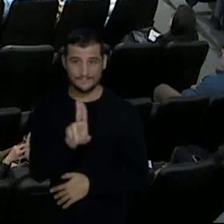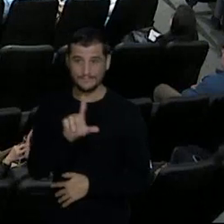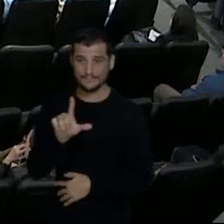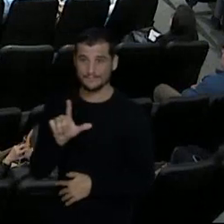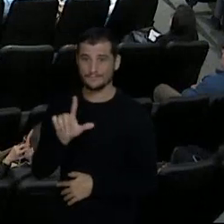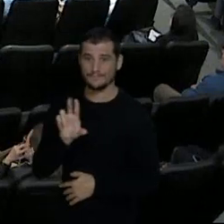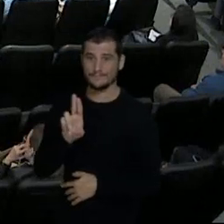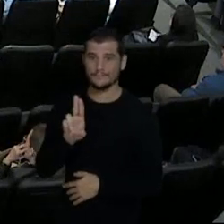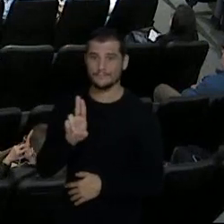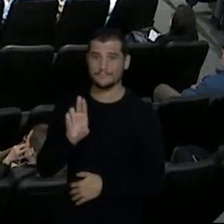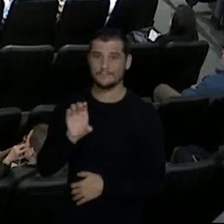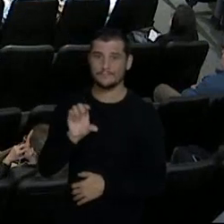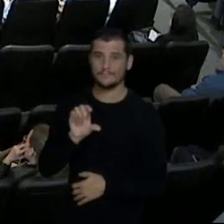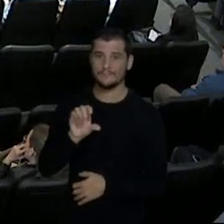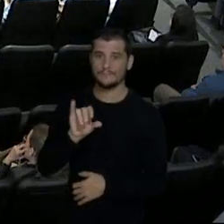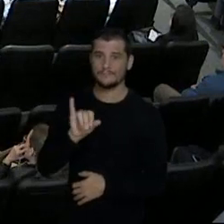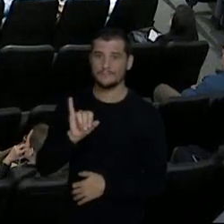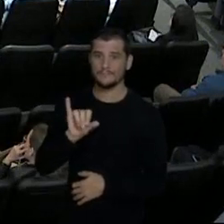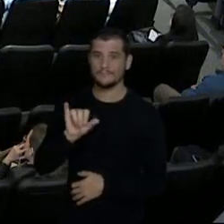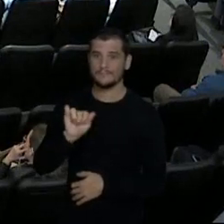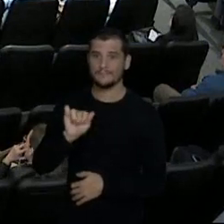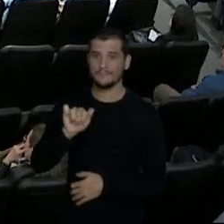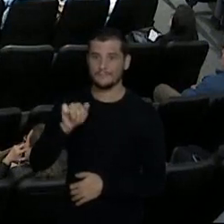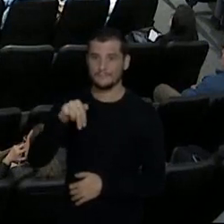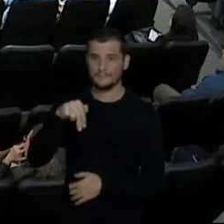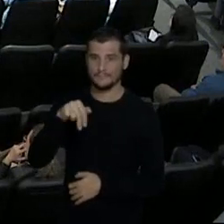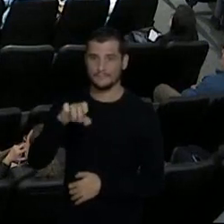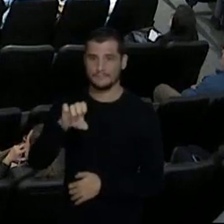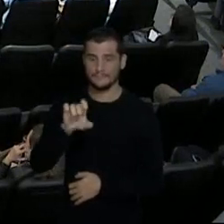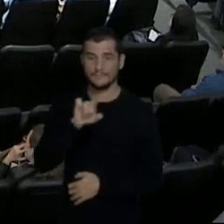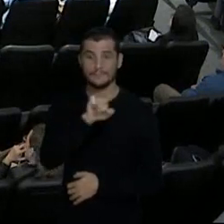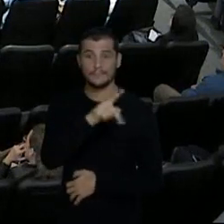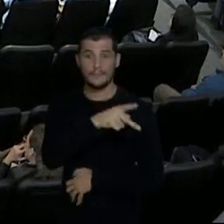ã e como a colega acabou de